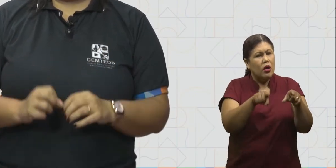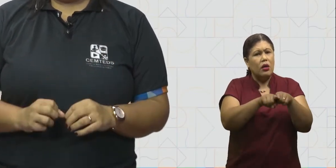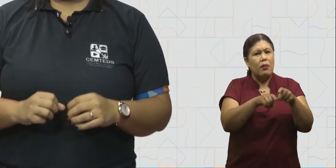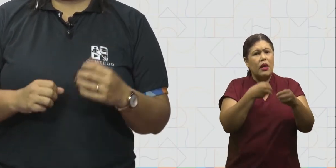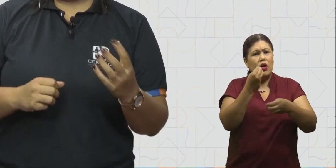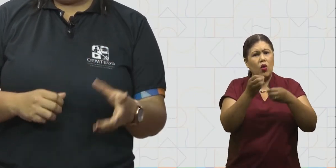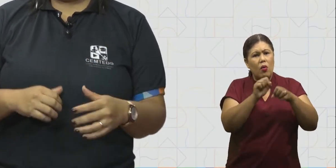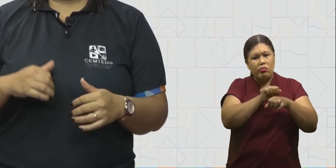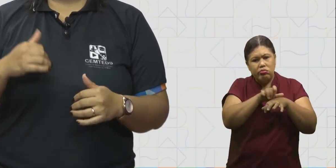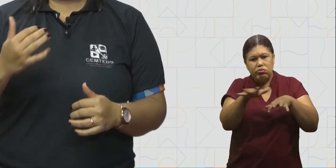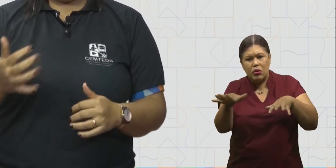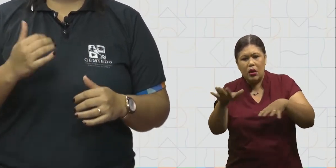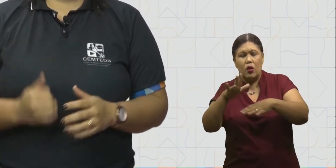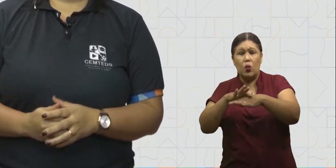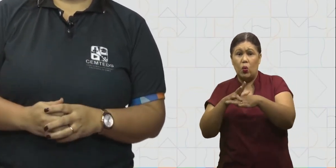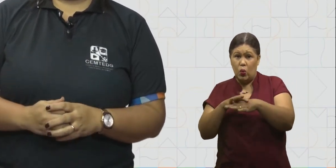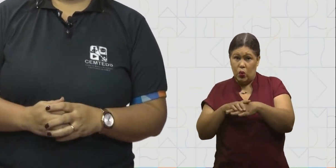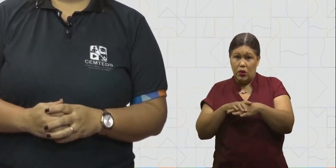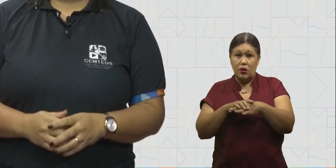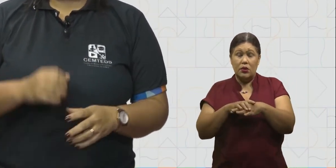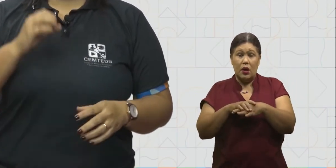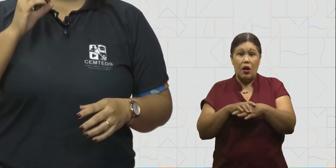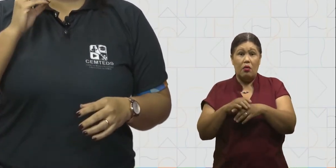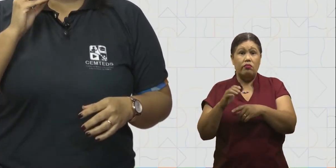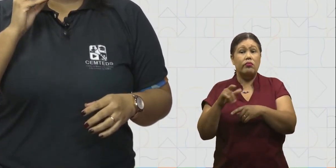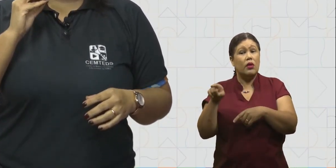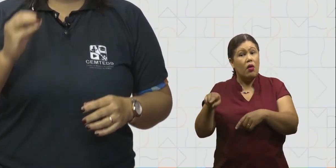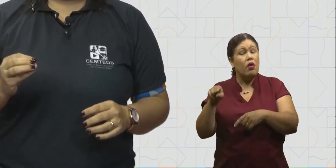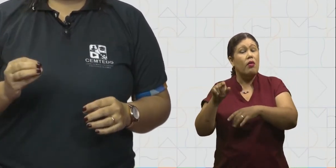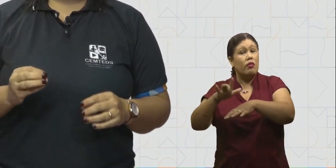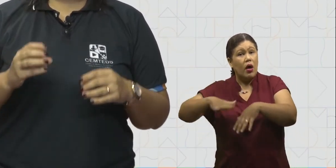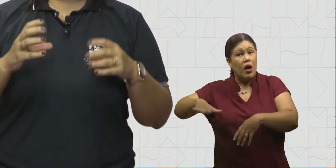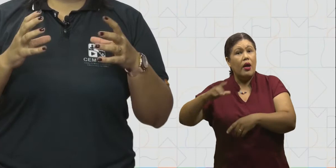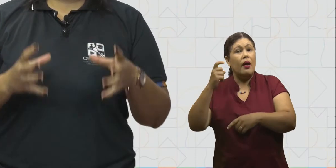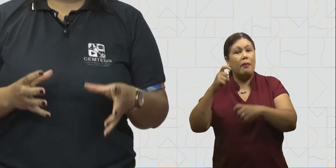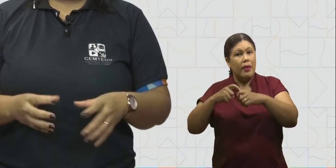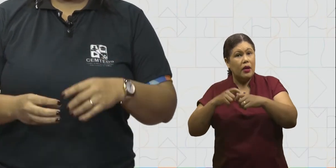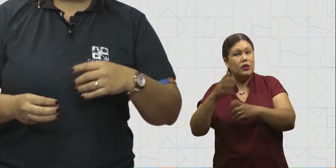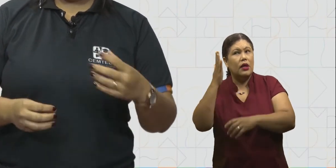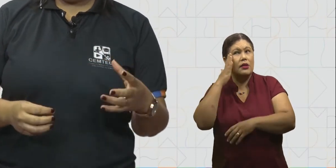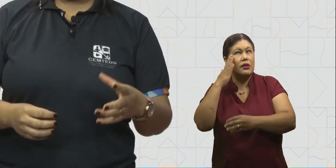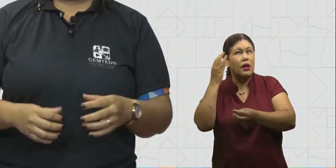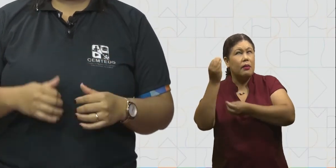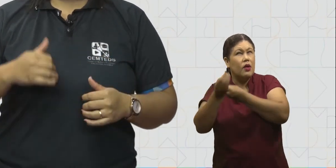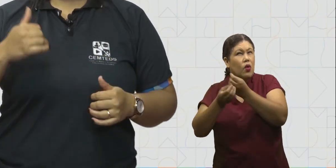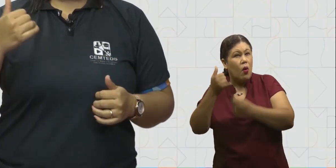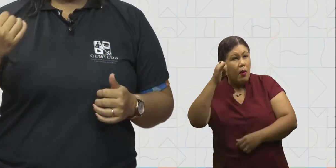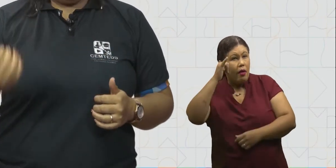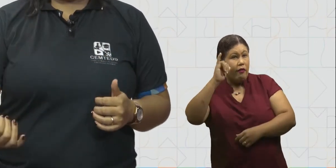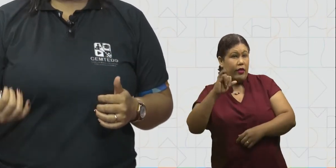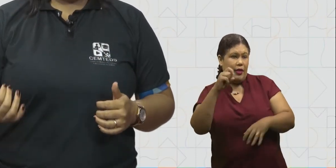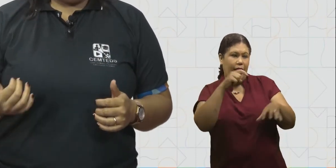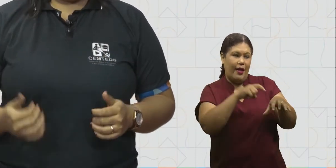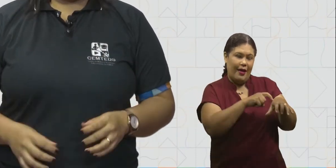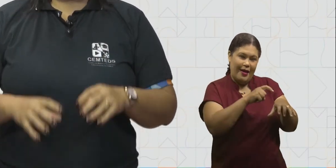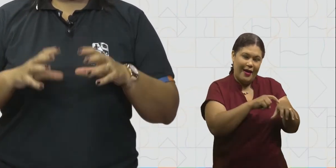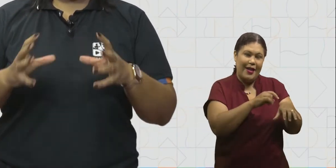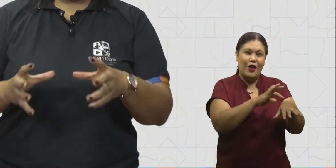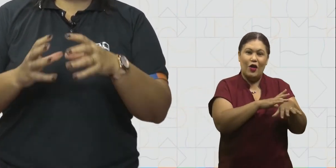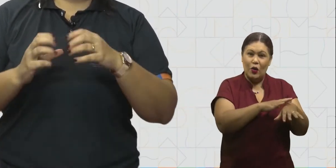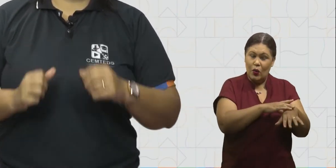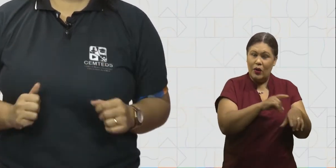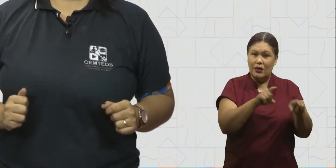de transmissão de doenças que são causadas por eles, torna-se possível produzir remédios e